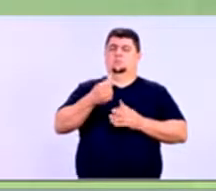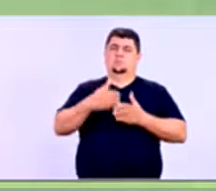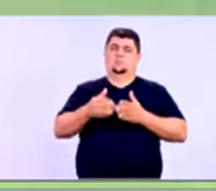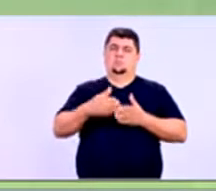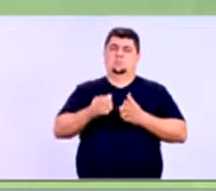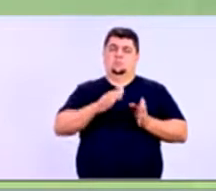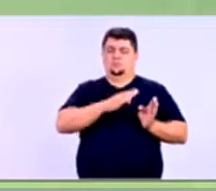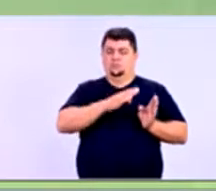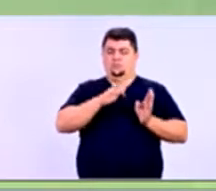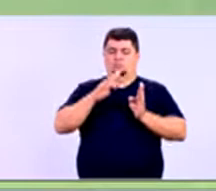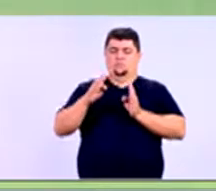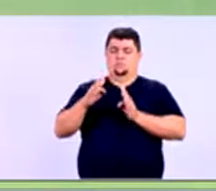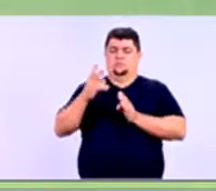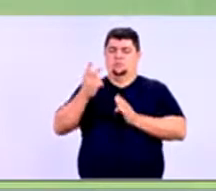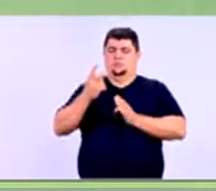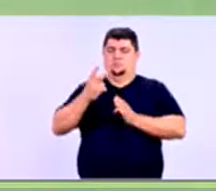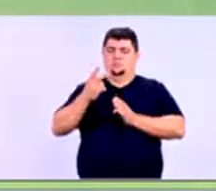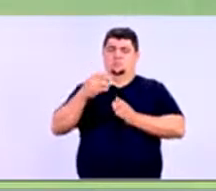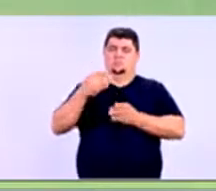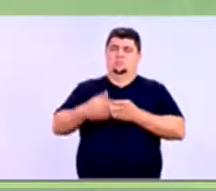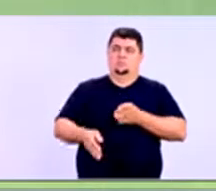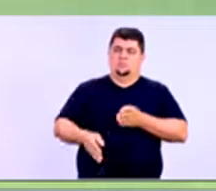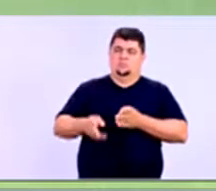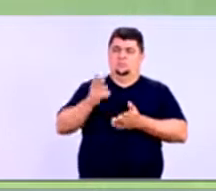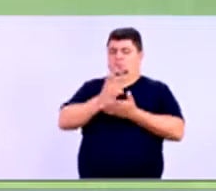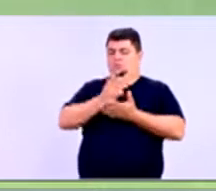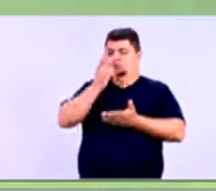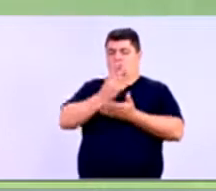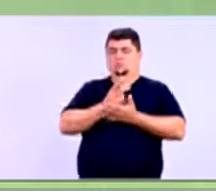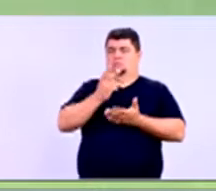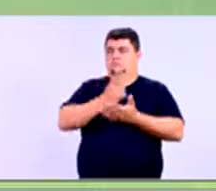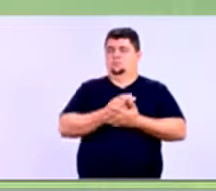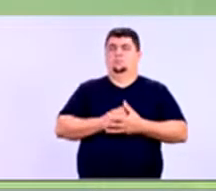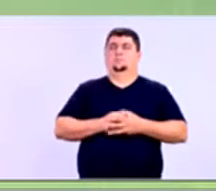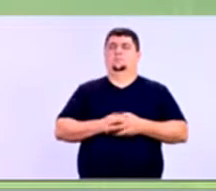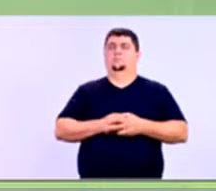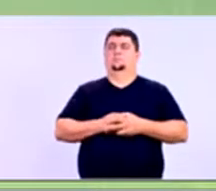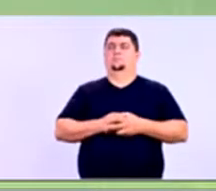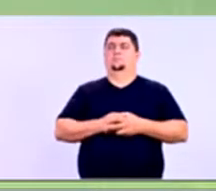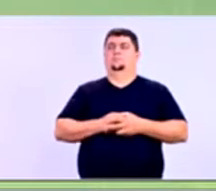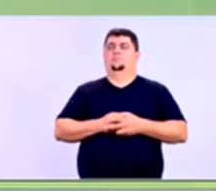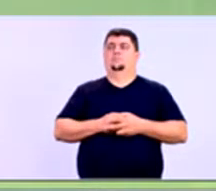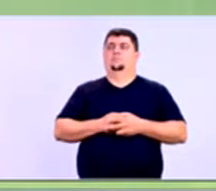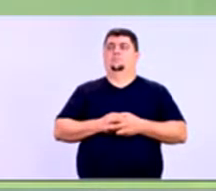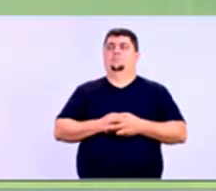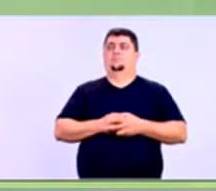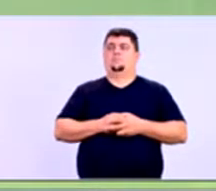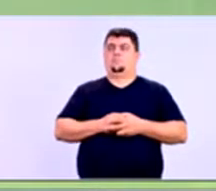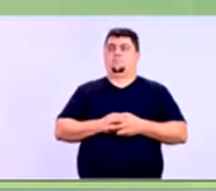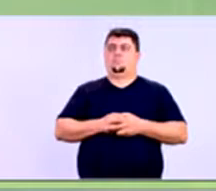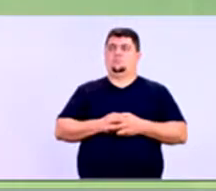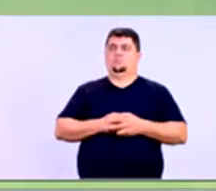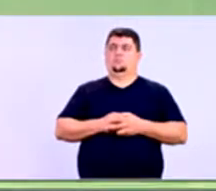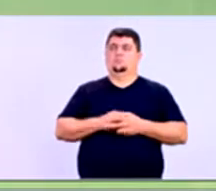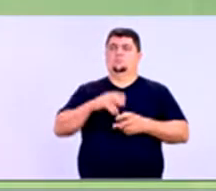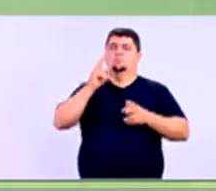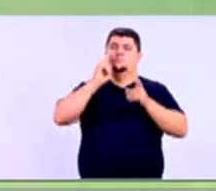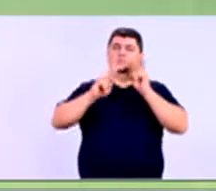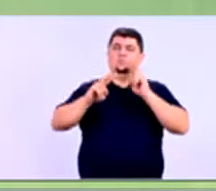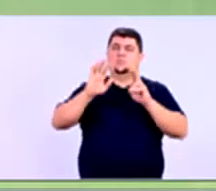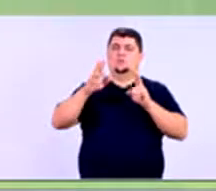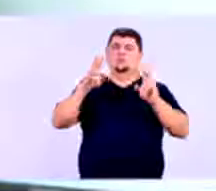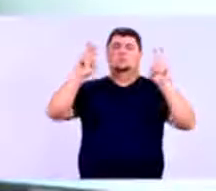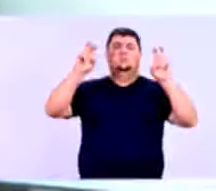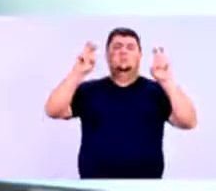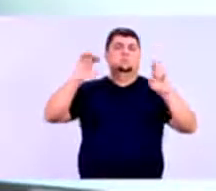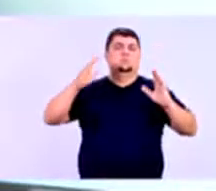linear. Segundo ano vai cair 6 e assim sucessivamente. Então a gente viu todo o conteúdo para a